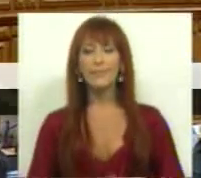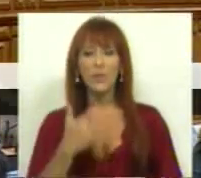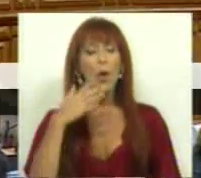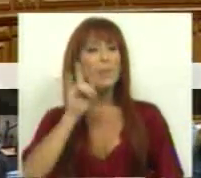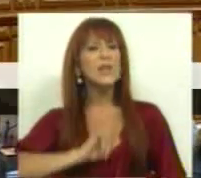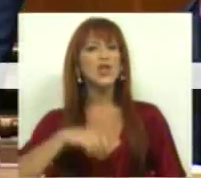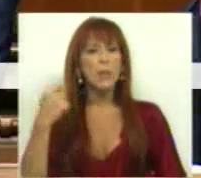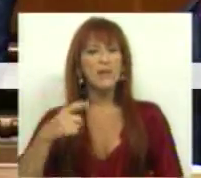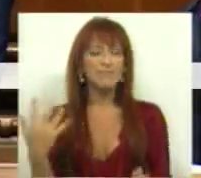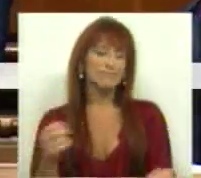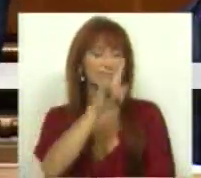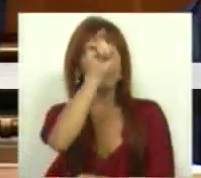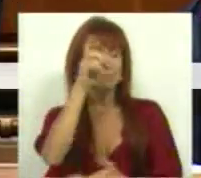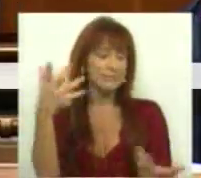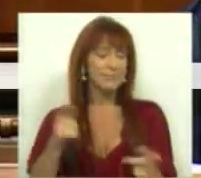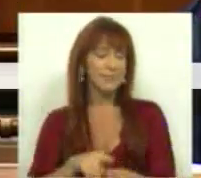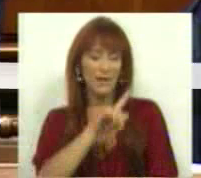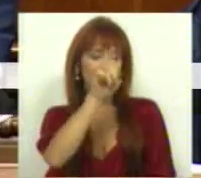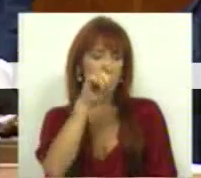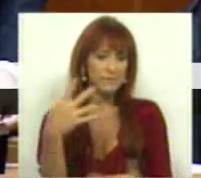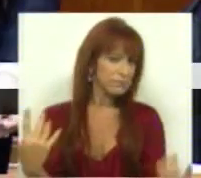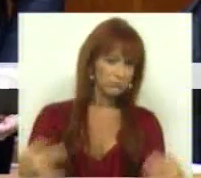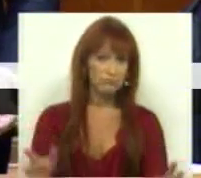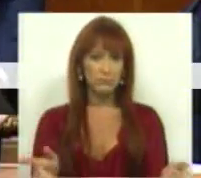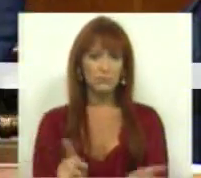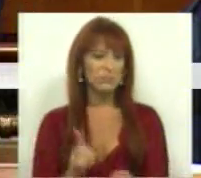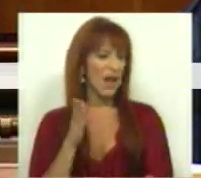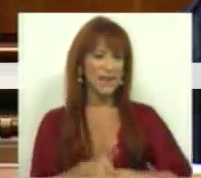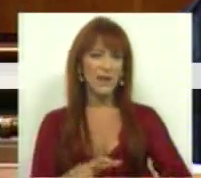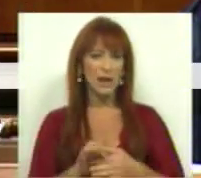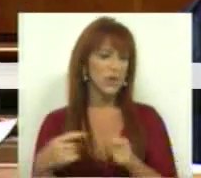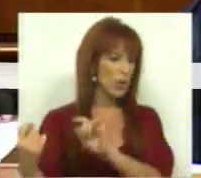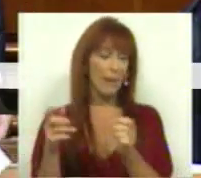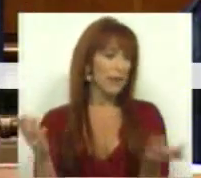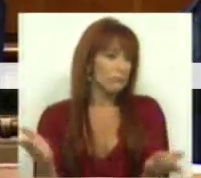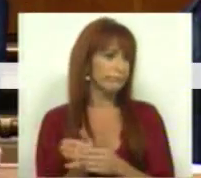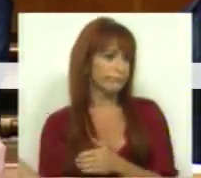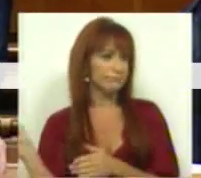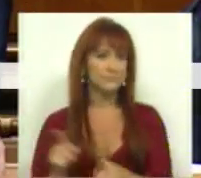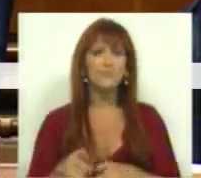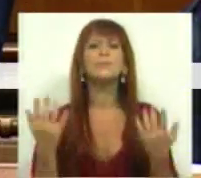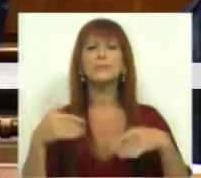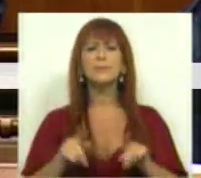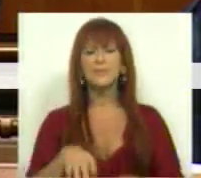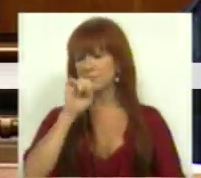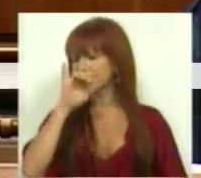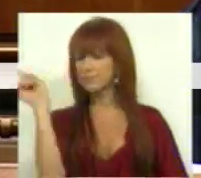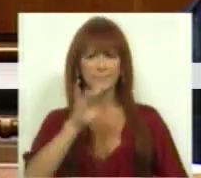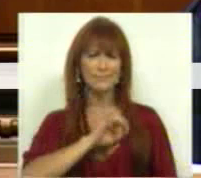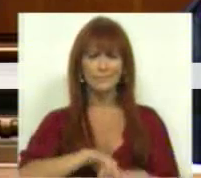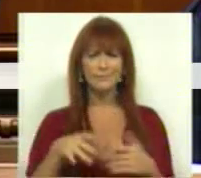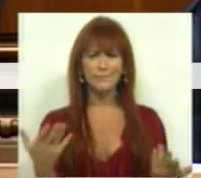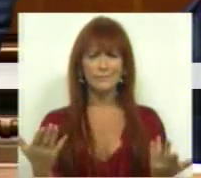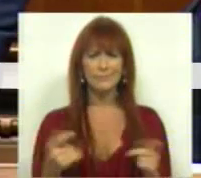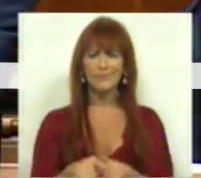Obrigado, Sra. Presidente. De facto, esta questão não é uma questão que tenha diretamente a ver com o nosso debate, mas não me espanta que o Sr.